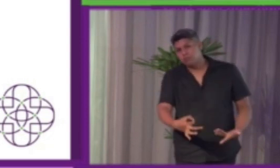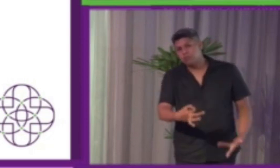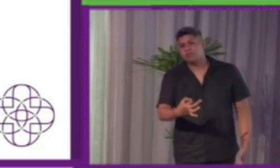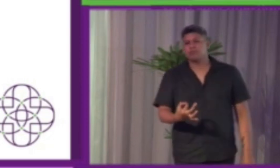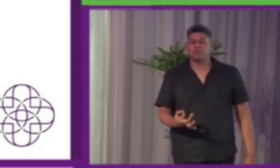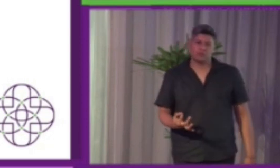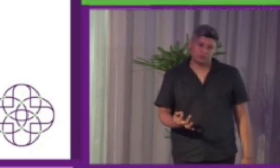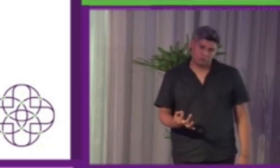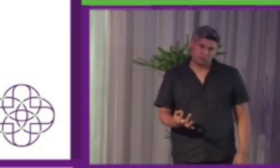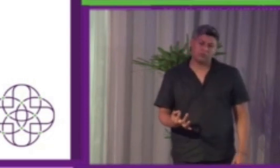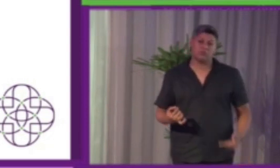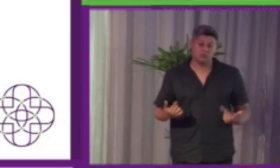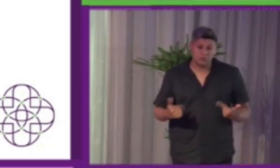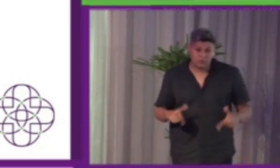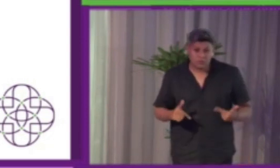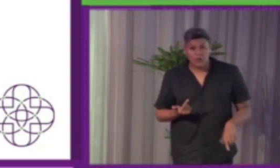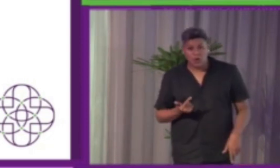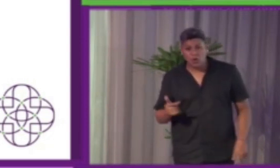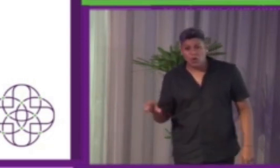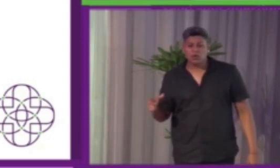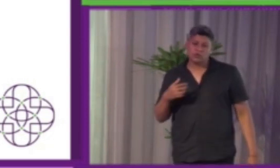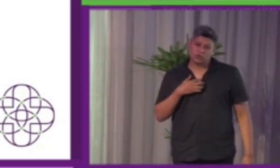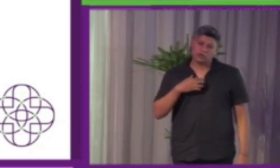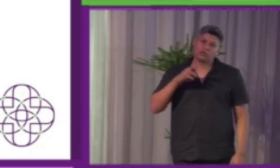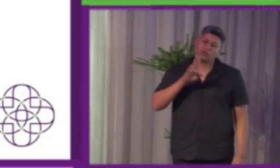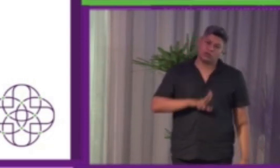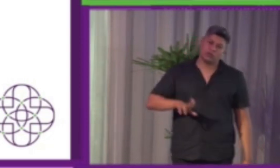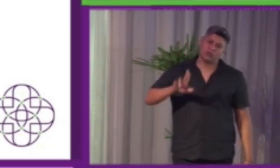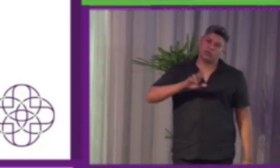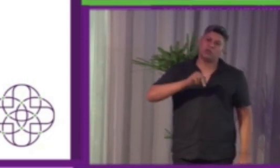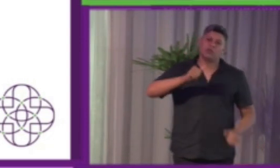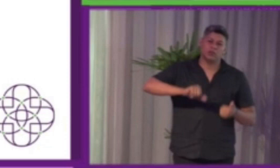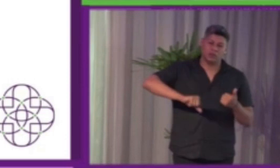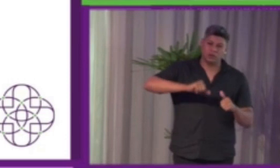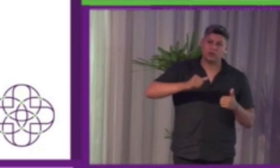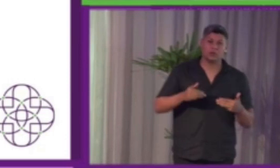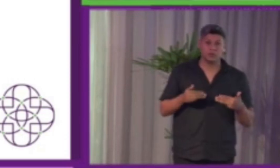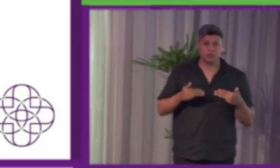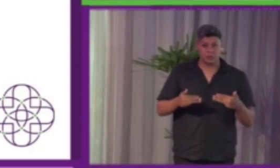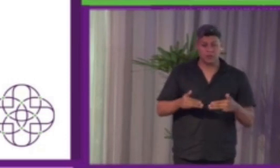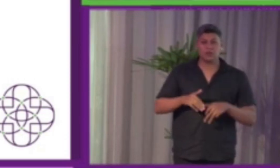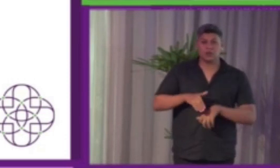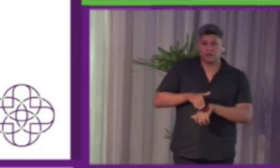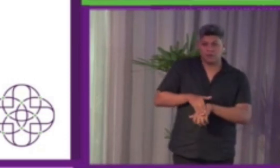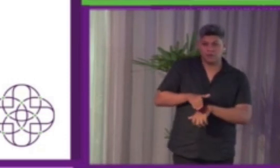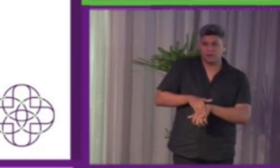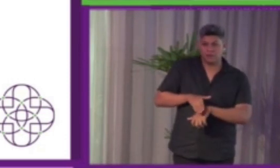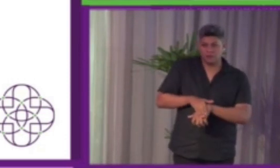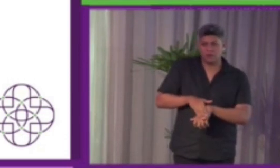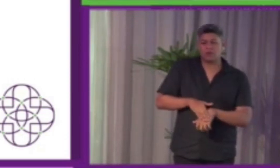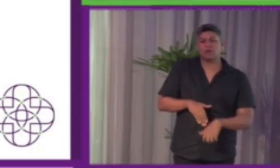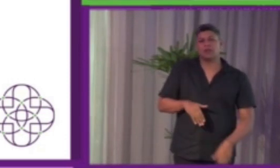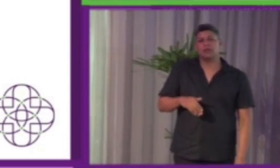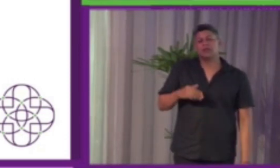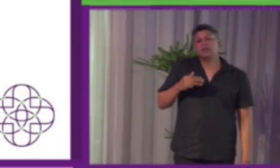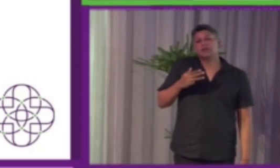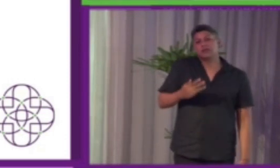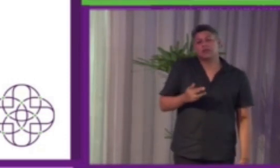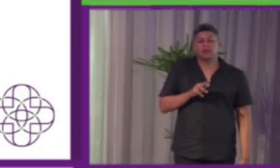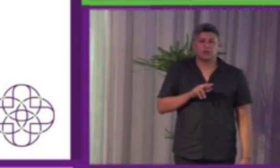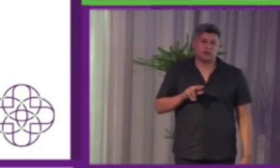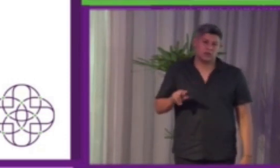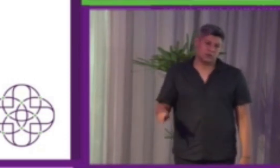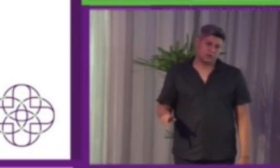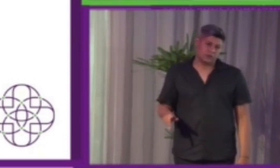de custo-efetividade e outros critérios que seriam utilizados nas análises. E o Ministério fez isso em 3 frentes. Tá? A primeira